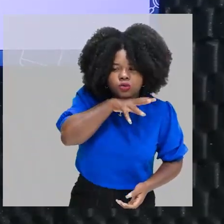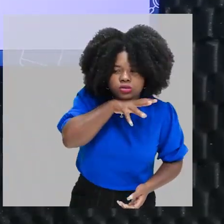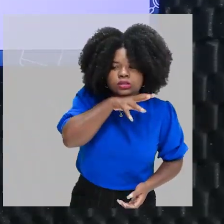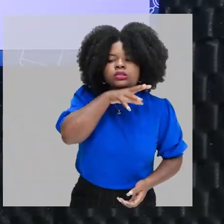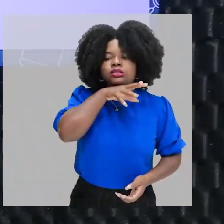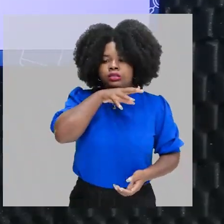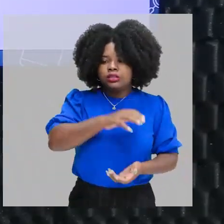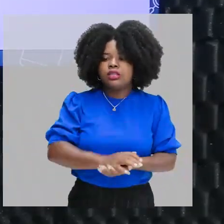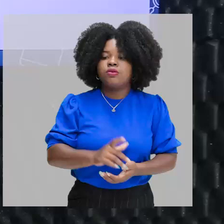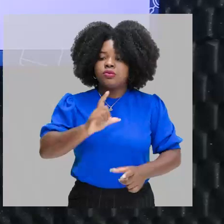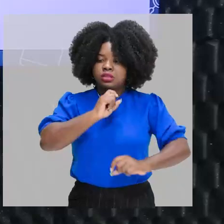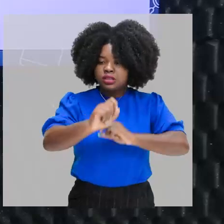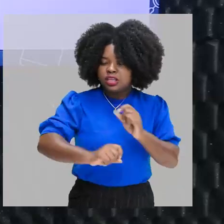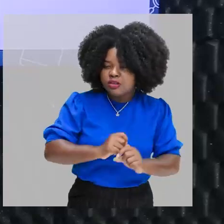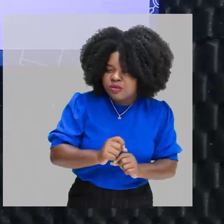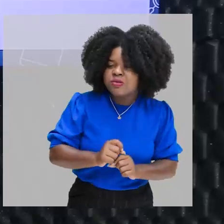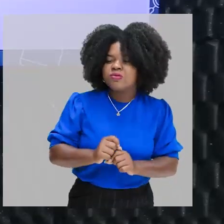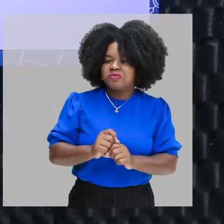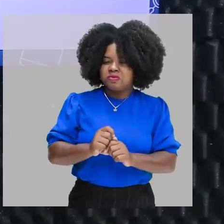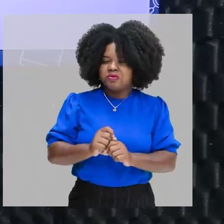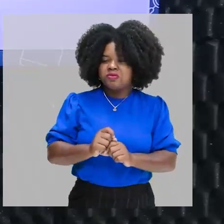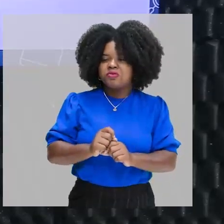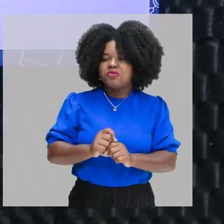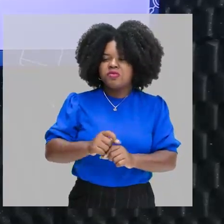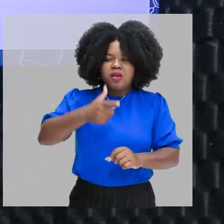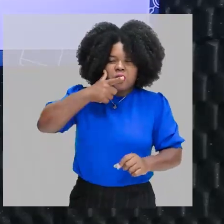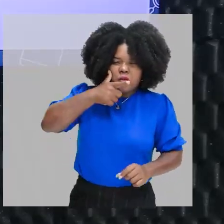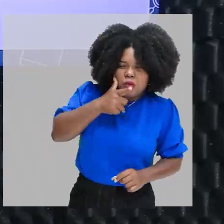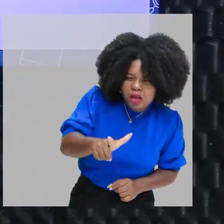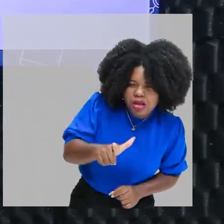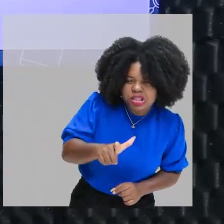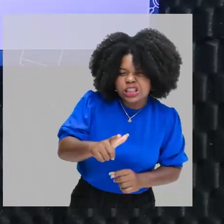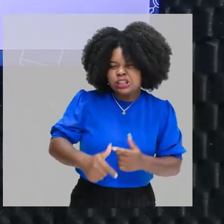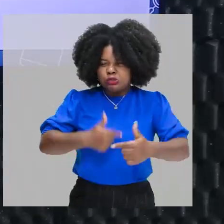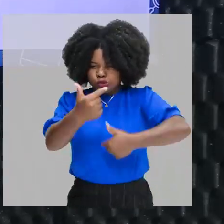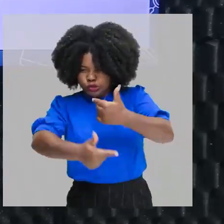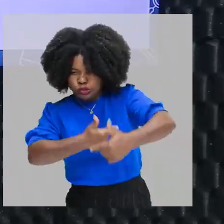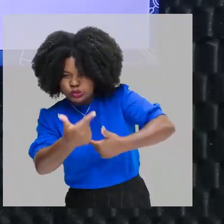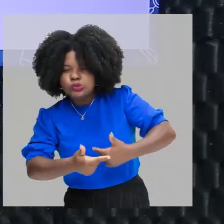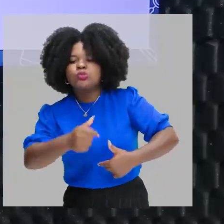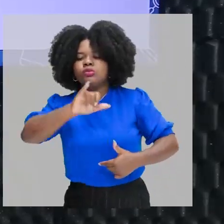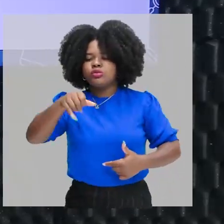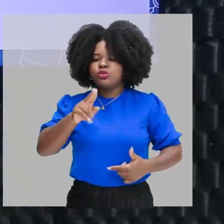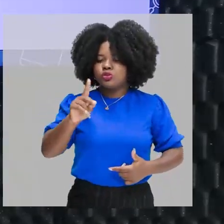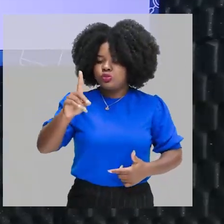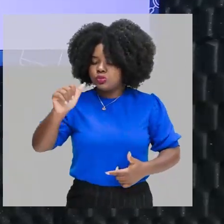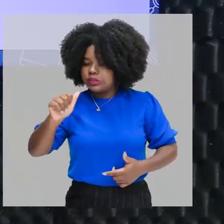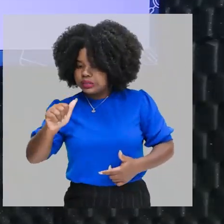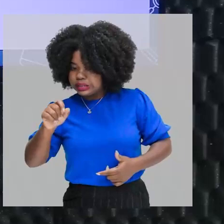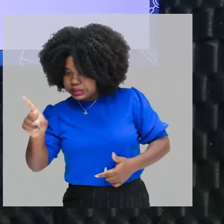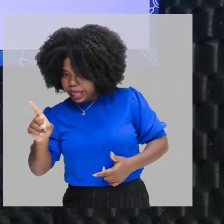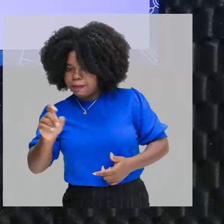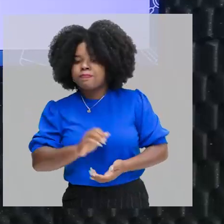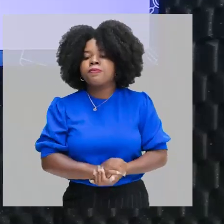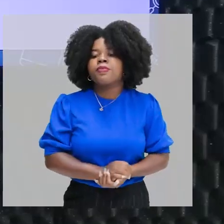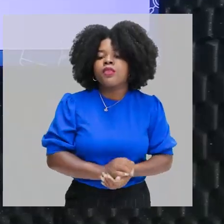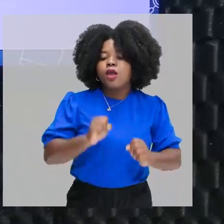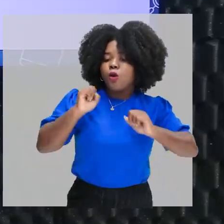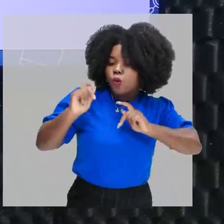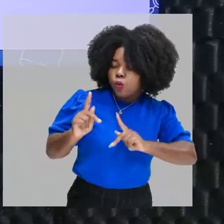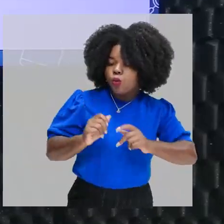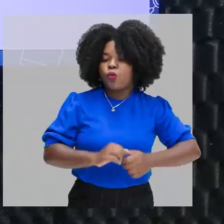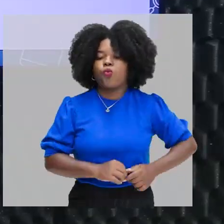Judá, fazendo referência justamente a esse simbolismo religioso, tá? Os Rastafaris, a questão dos dreadlocks, que